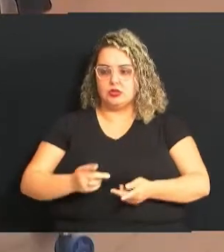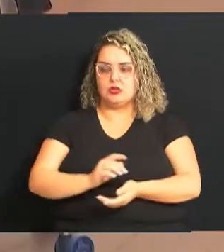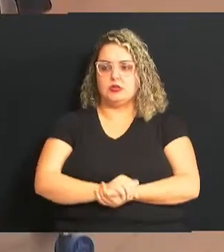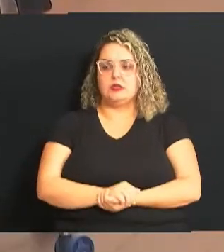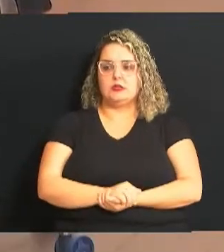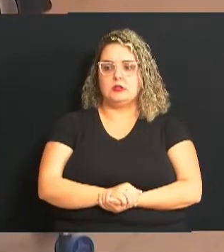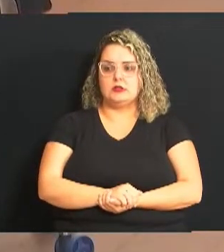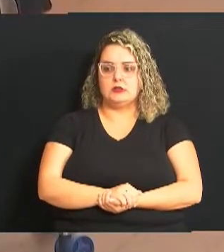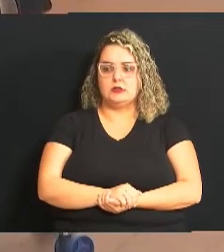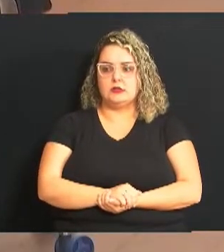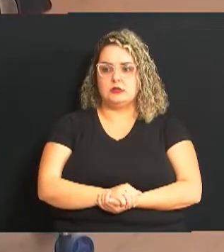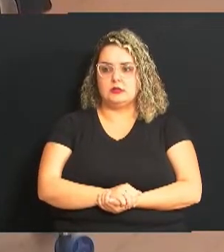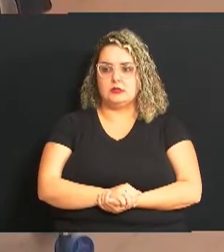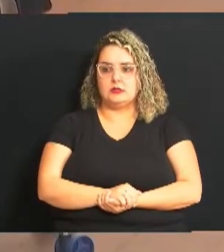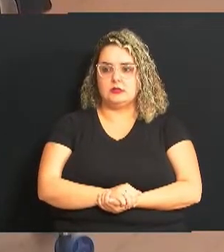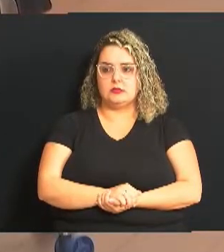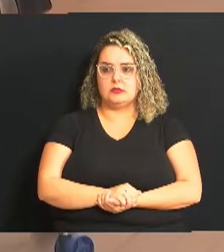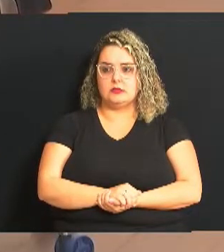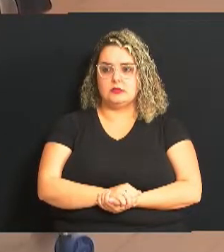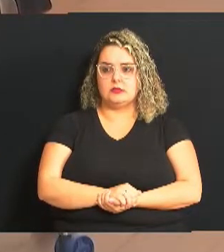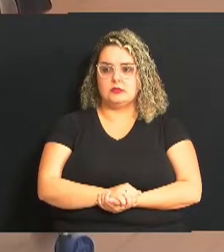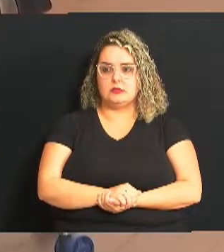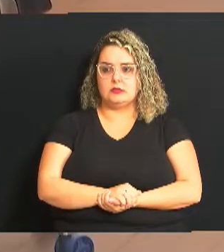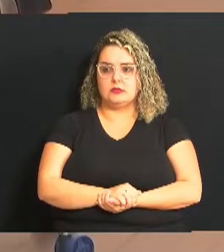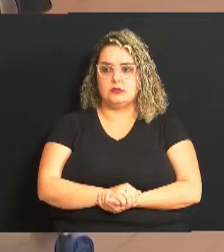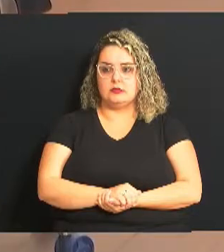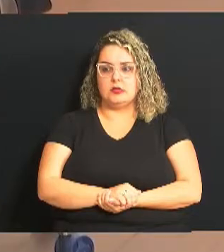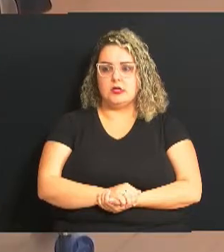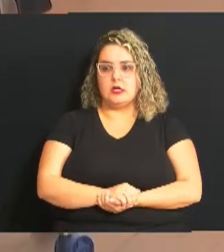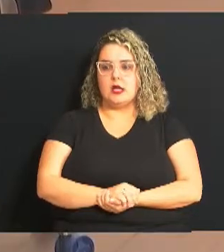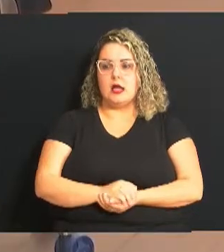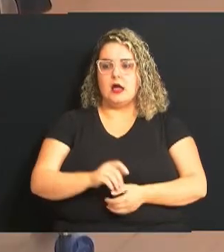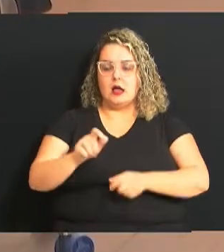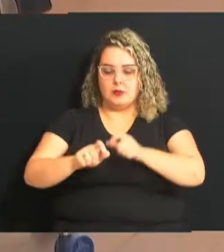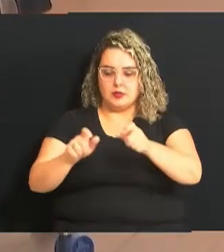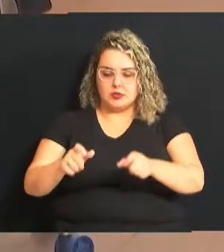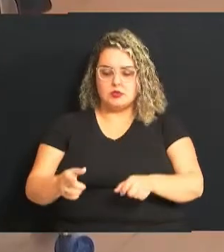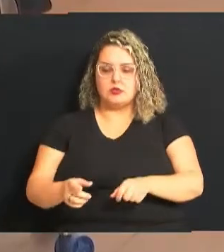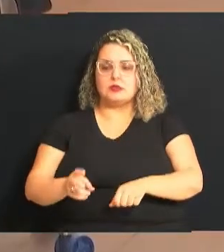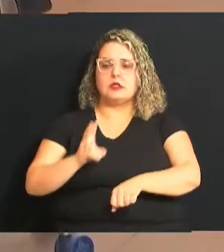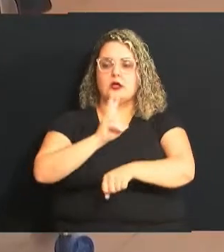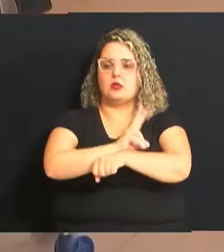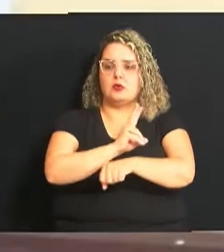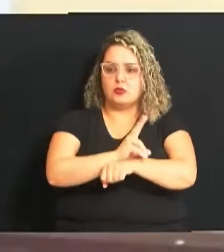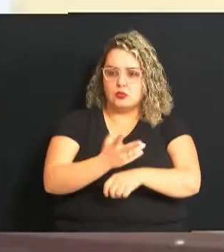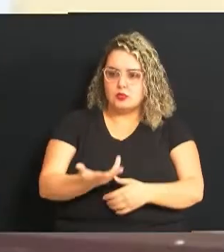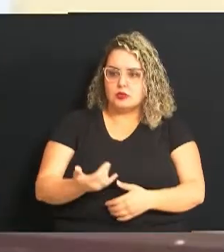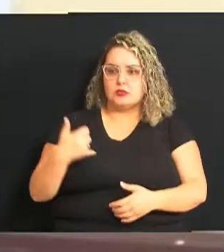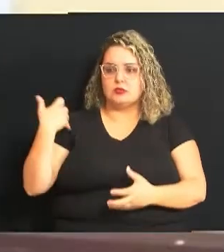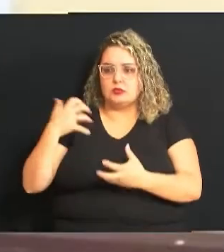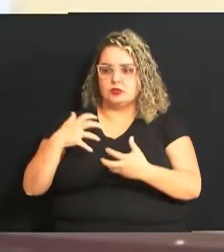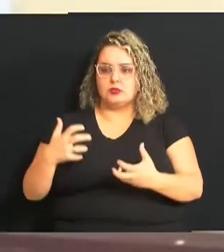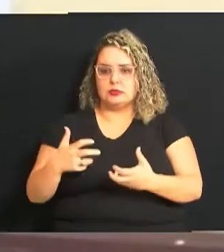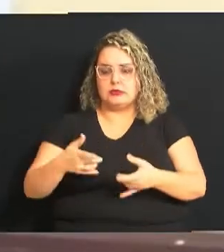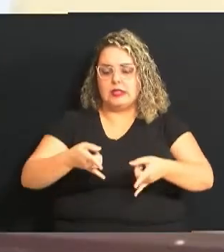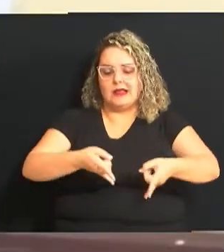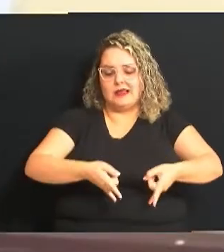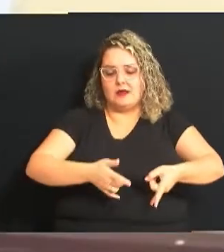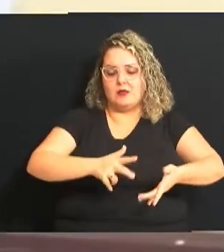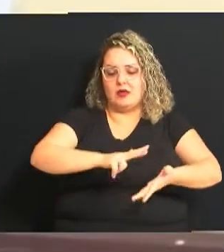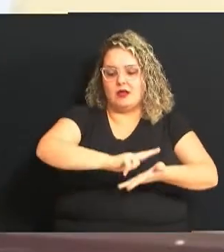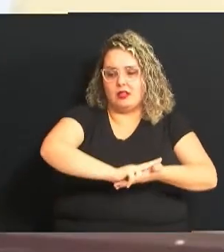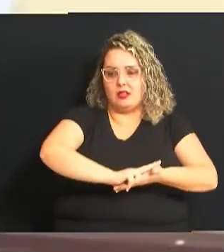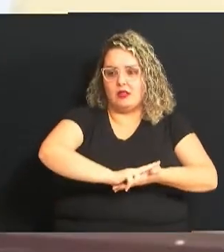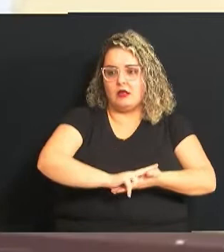visa tirar um pouco do ombro de quem está cuidando do idoso acamado, né, o cuidado